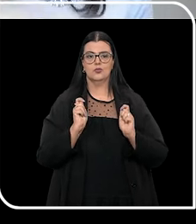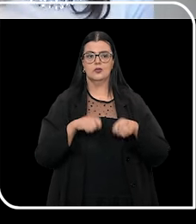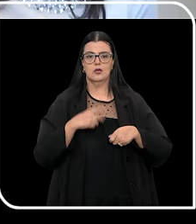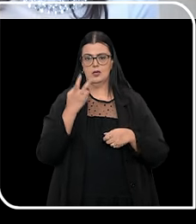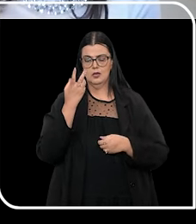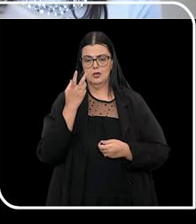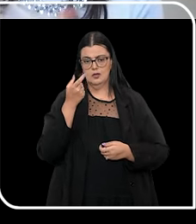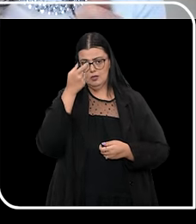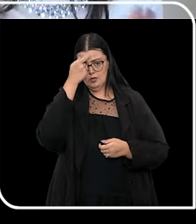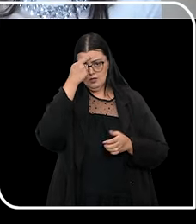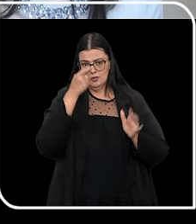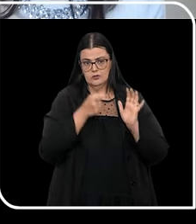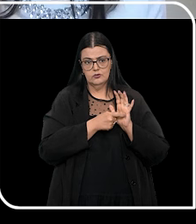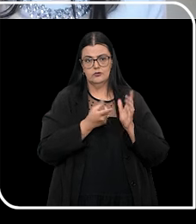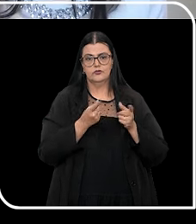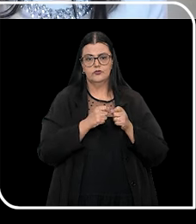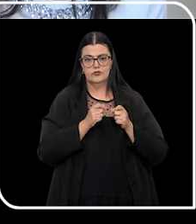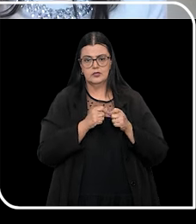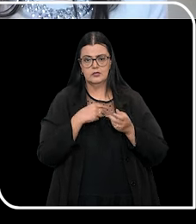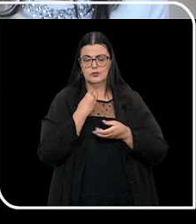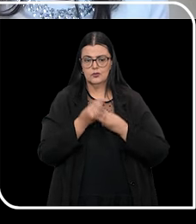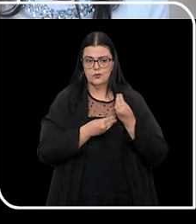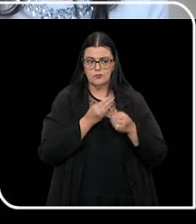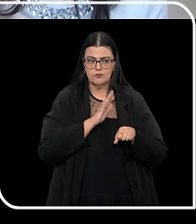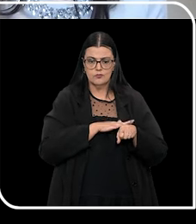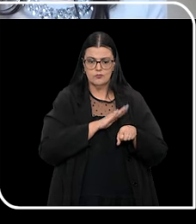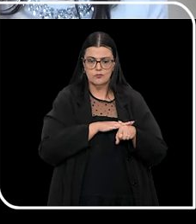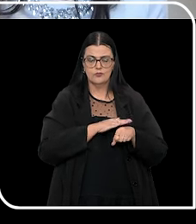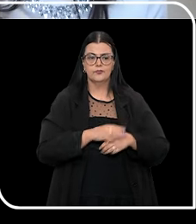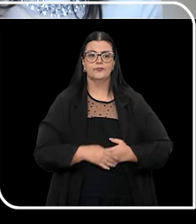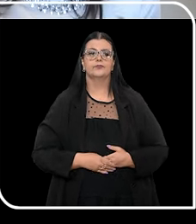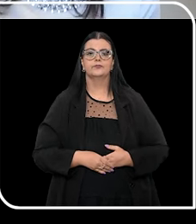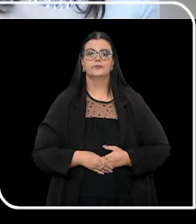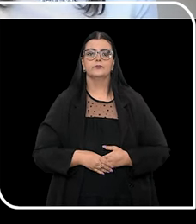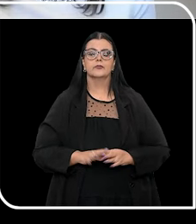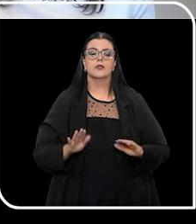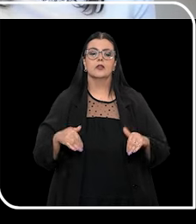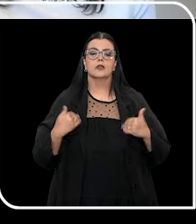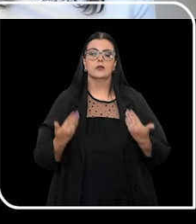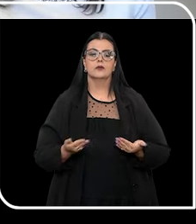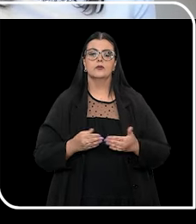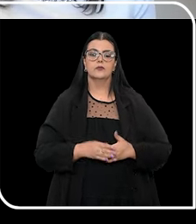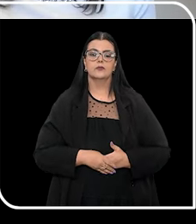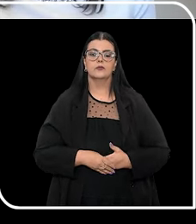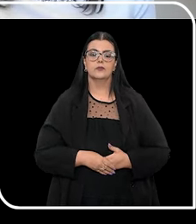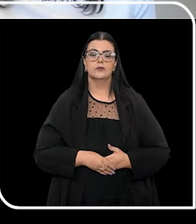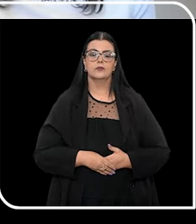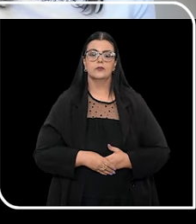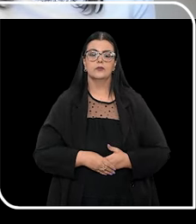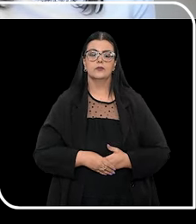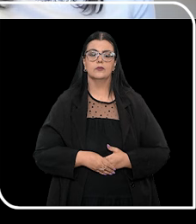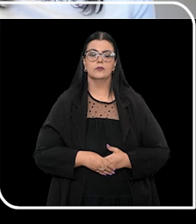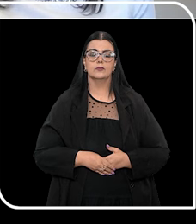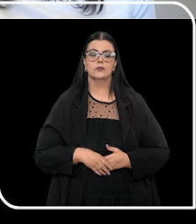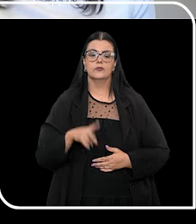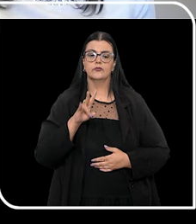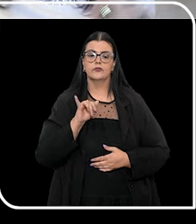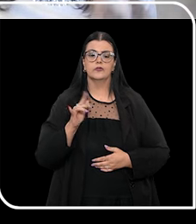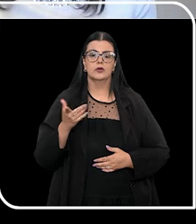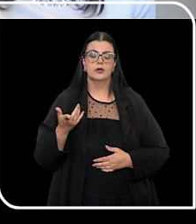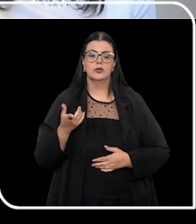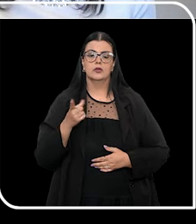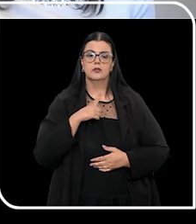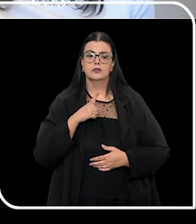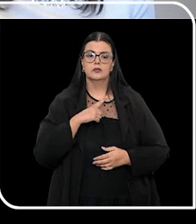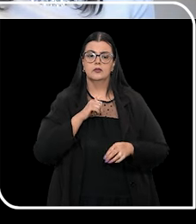dá né nem a inteligência artificial vai fazer isso pra gente nesse momento ainda então Eh e aquilo a gente vai se